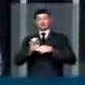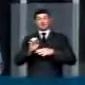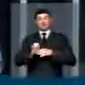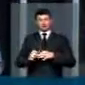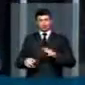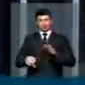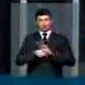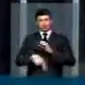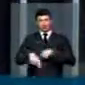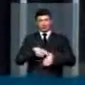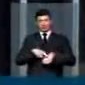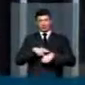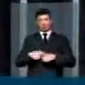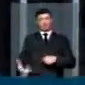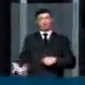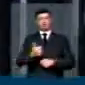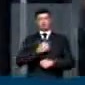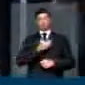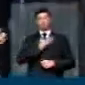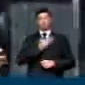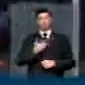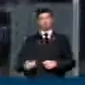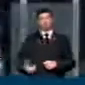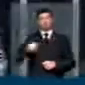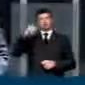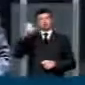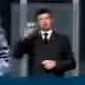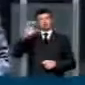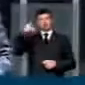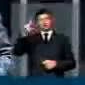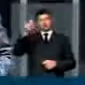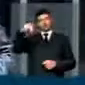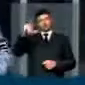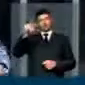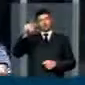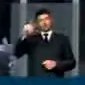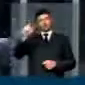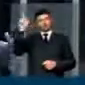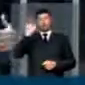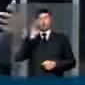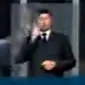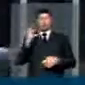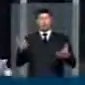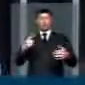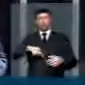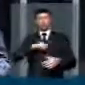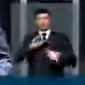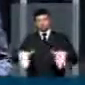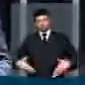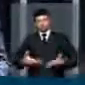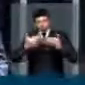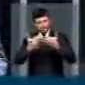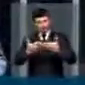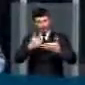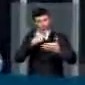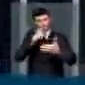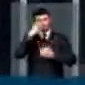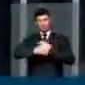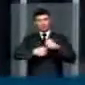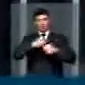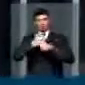Racial, no governo do saudoso governador Jackson Lago, no Maranhão. E fica aqui também todas as nossas homenagens a esse um ano